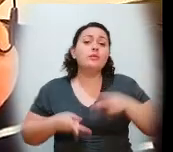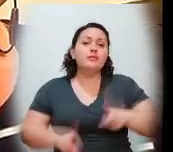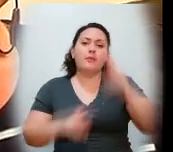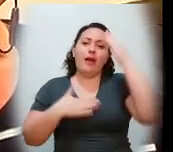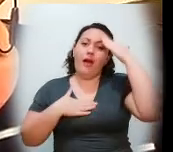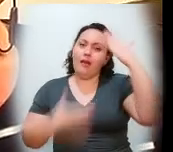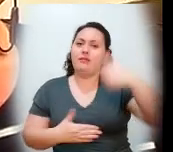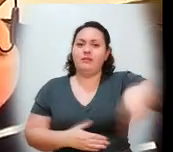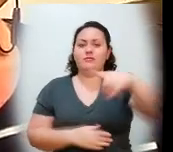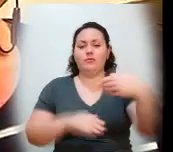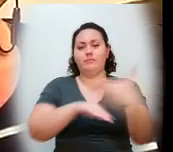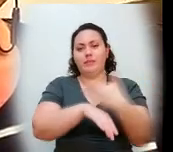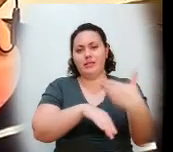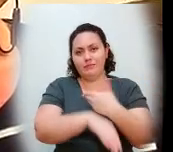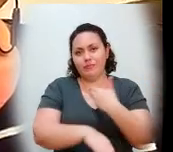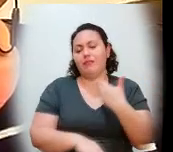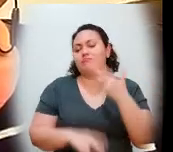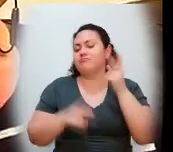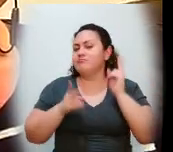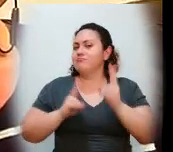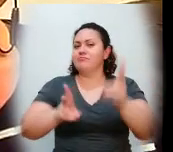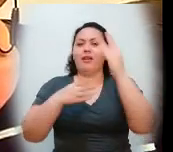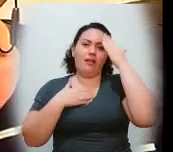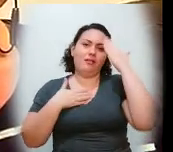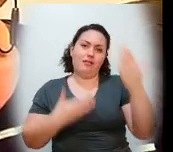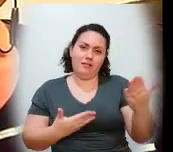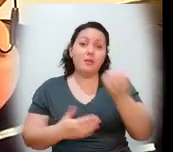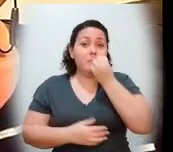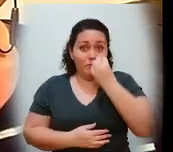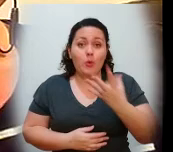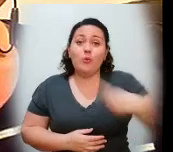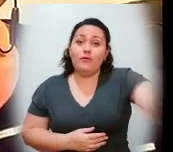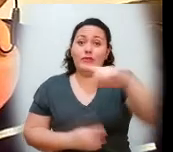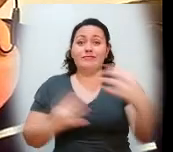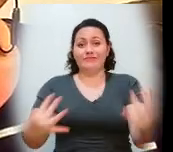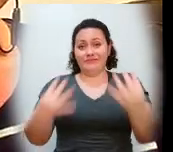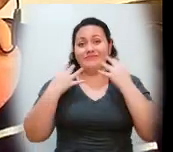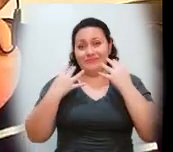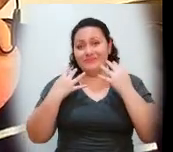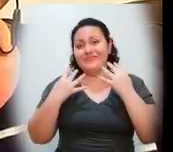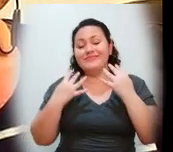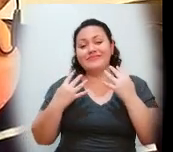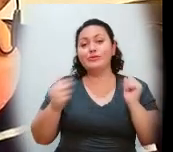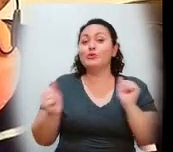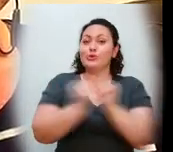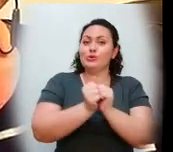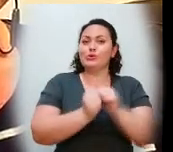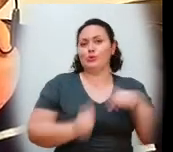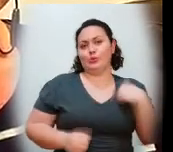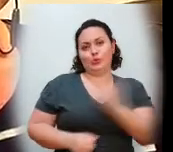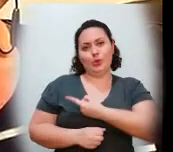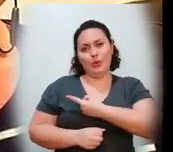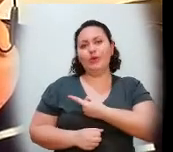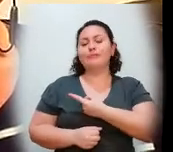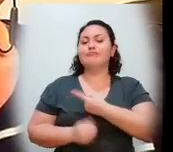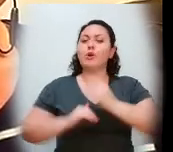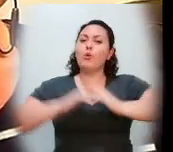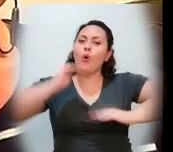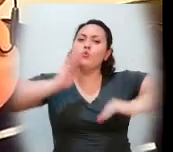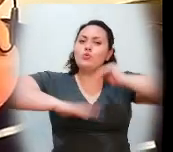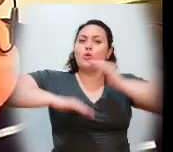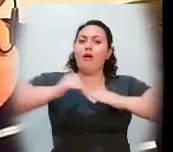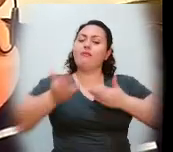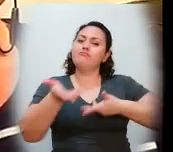participação, né, de vocês. Então, que bom que vocês estão aqui para estar conosco e construindo o ao vivo junto